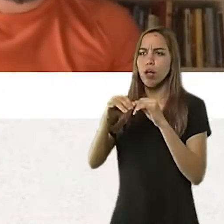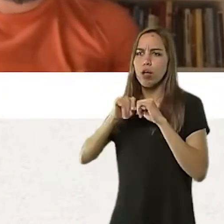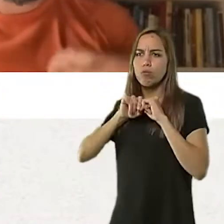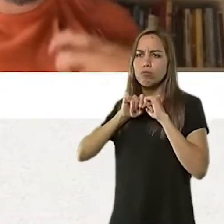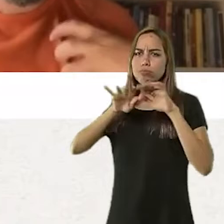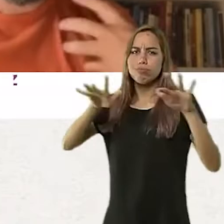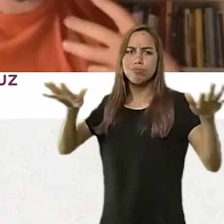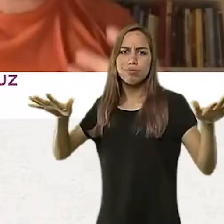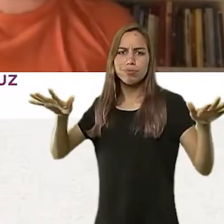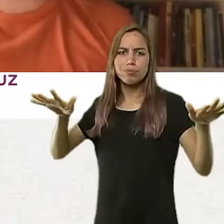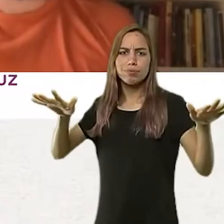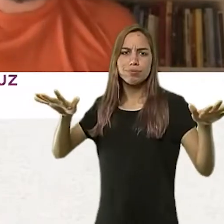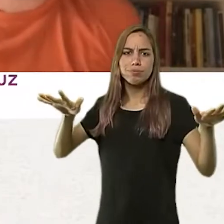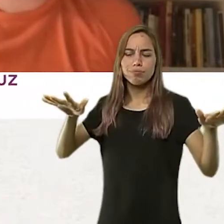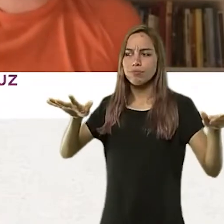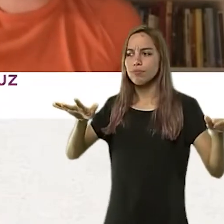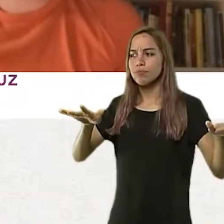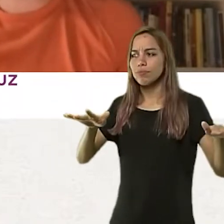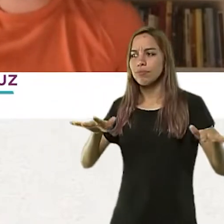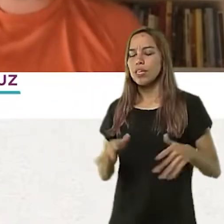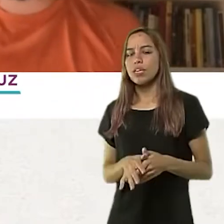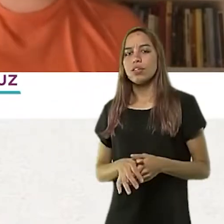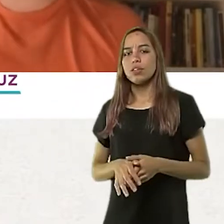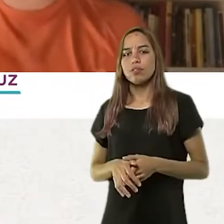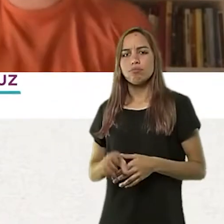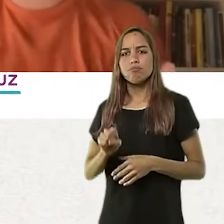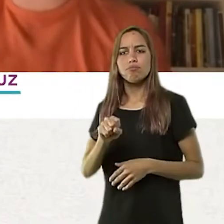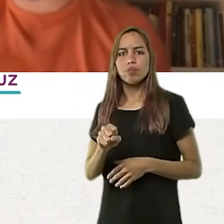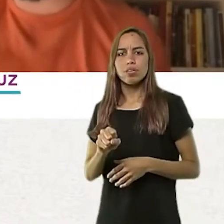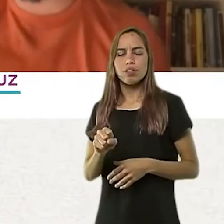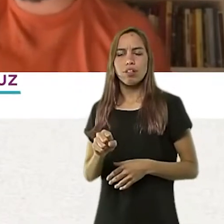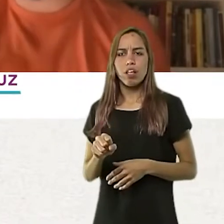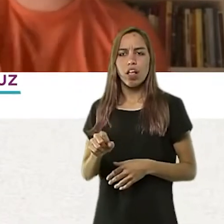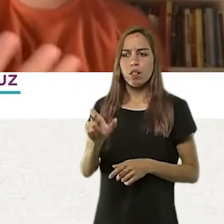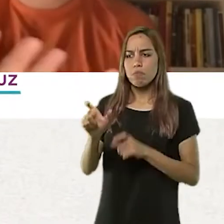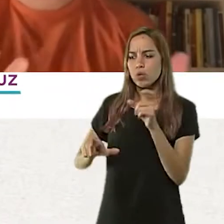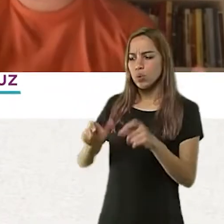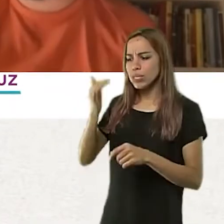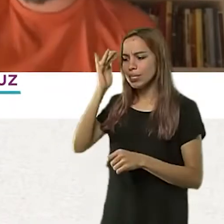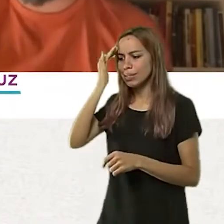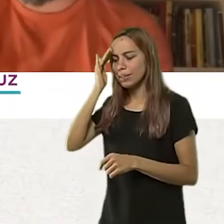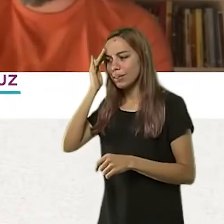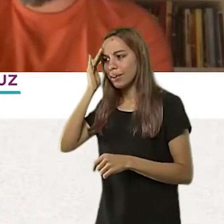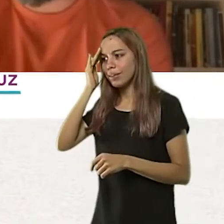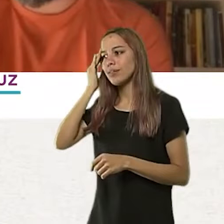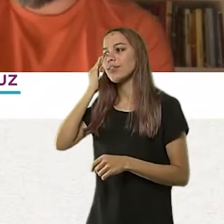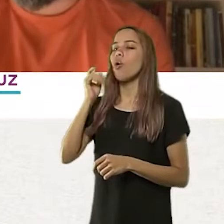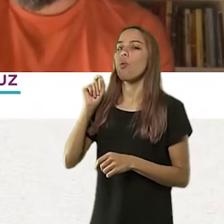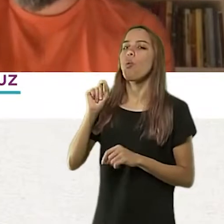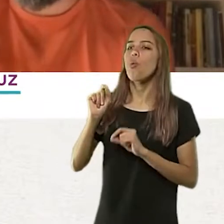E as pessoas têm muito presente o que é que significa uma paisagem